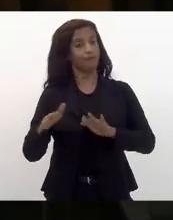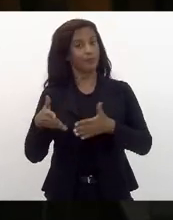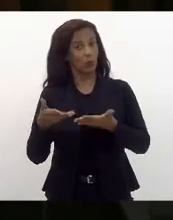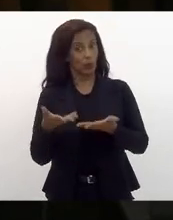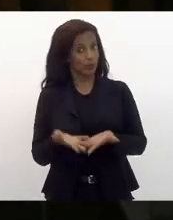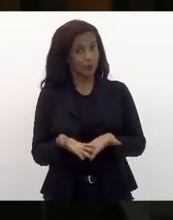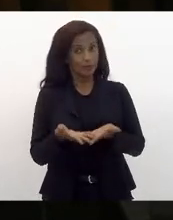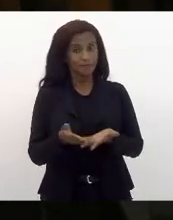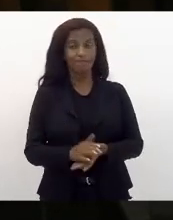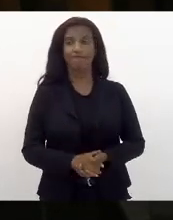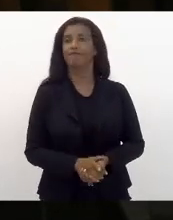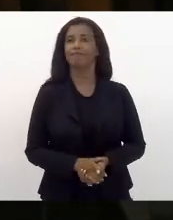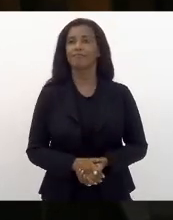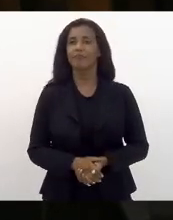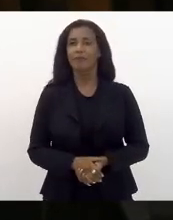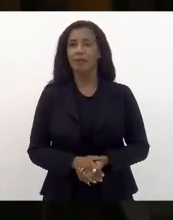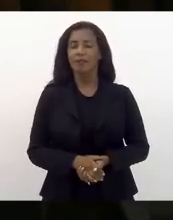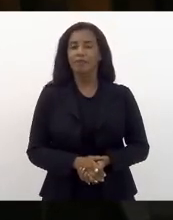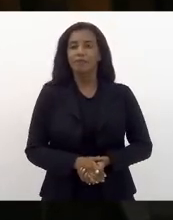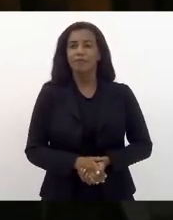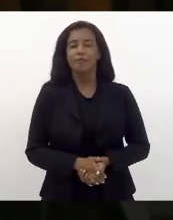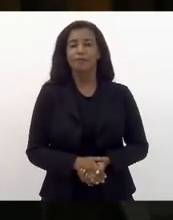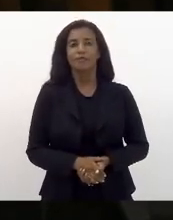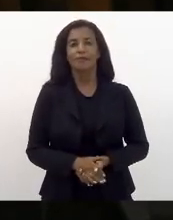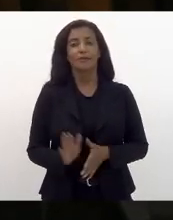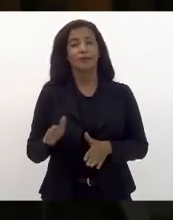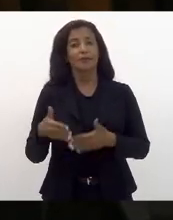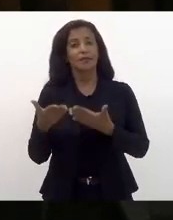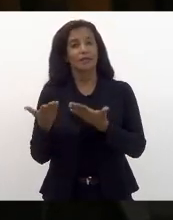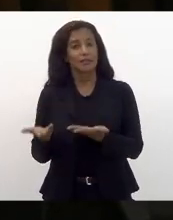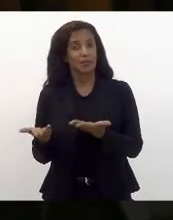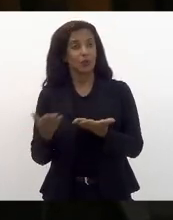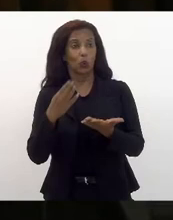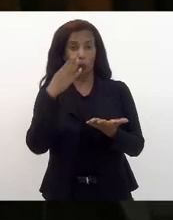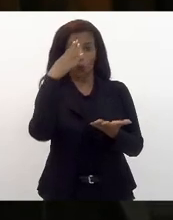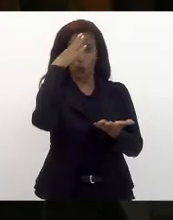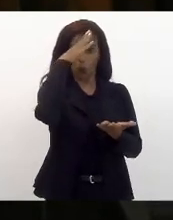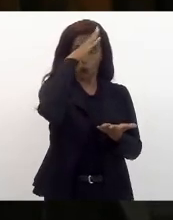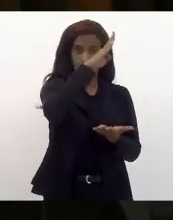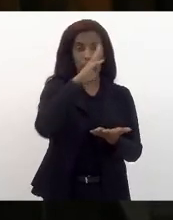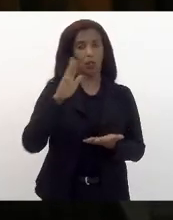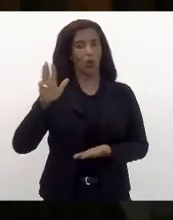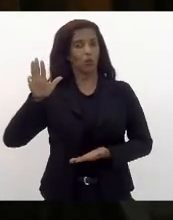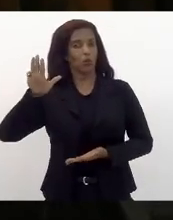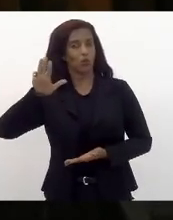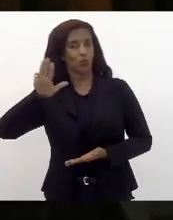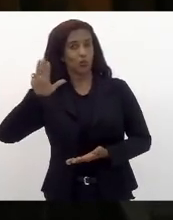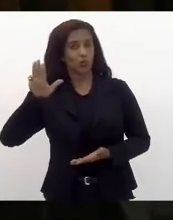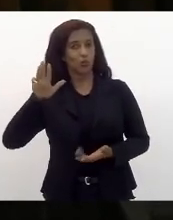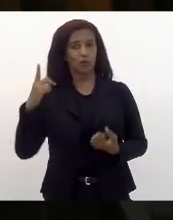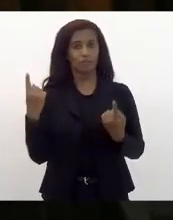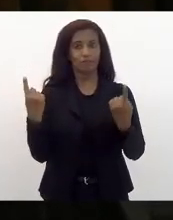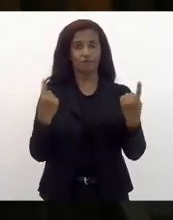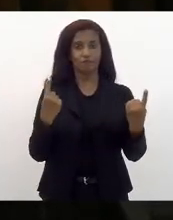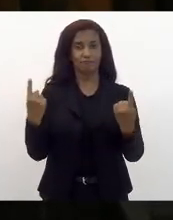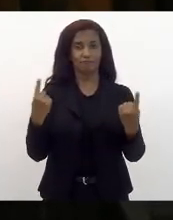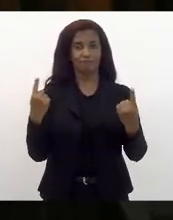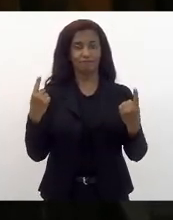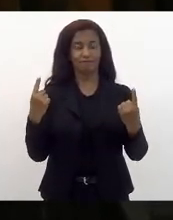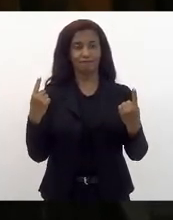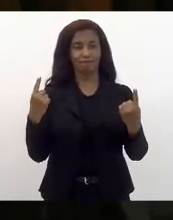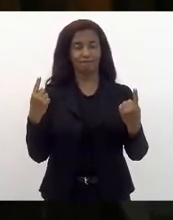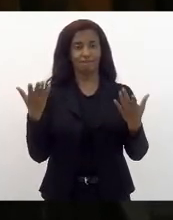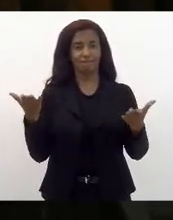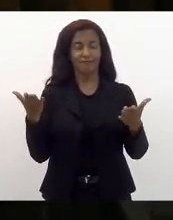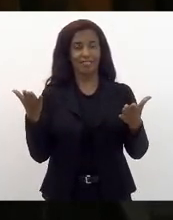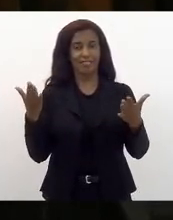isso o tanto o bolsonaro quanto Lula estão nadando